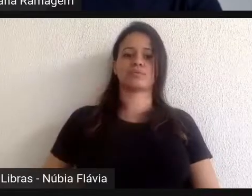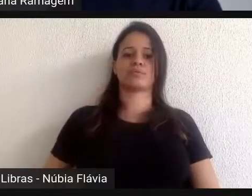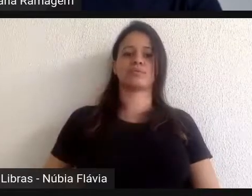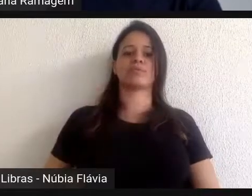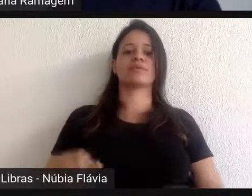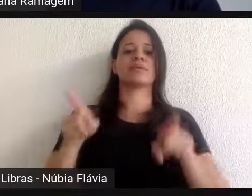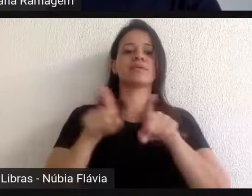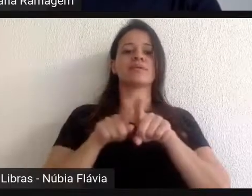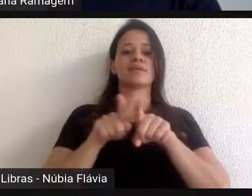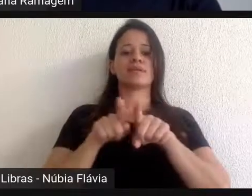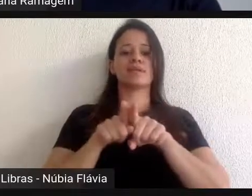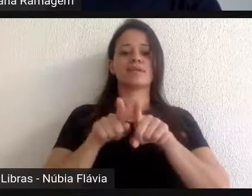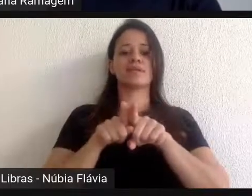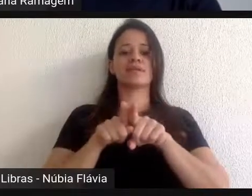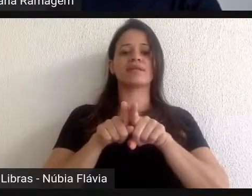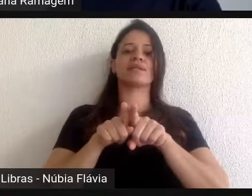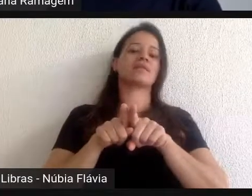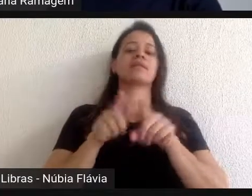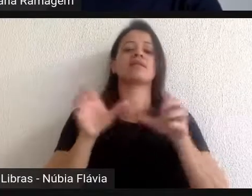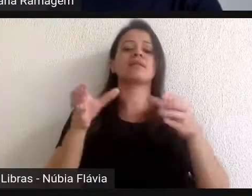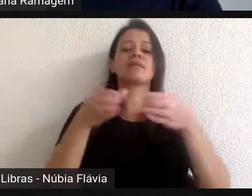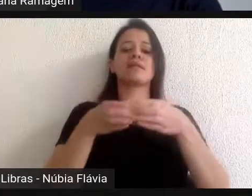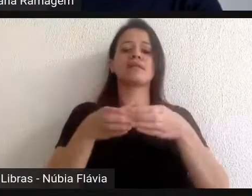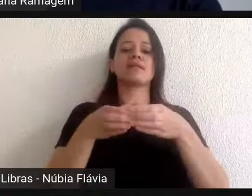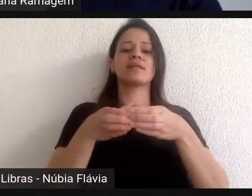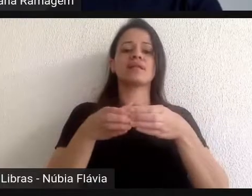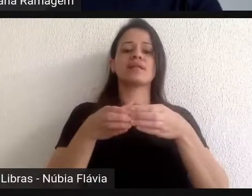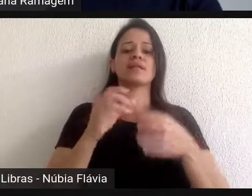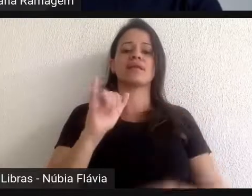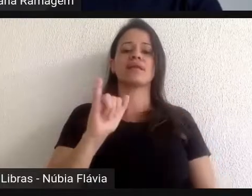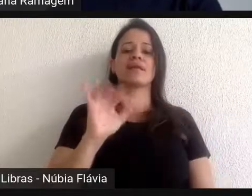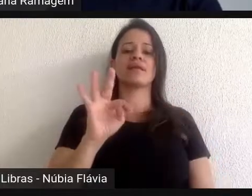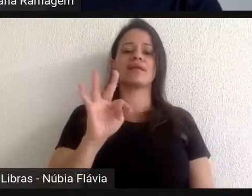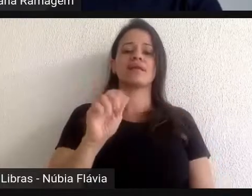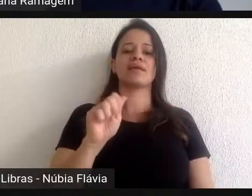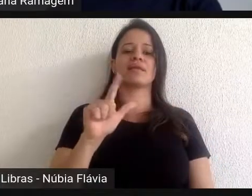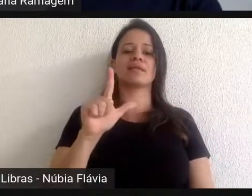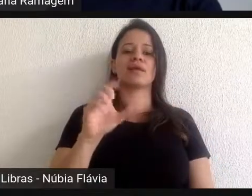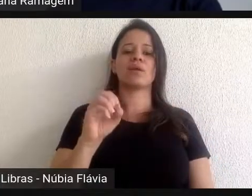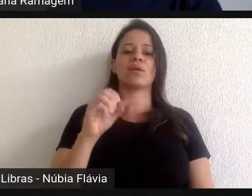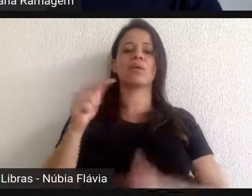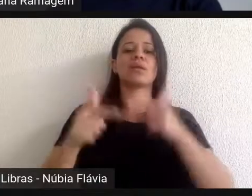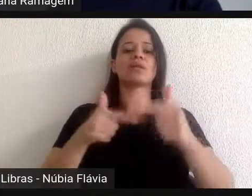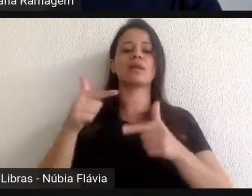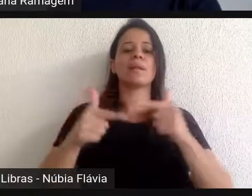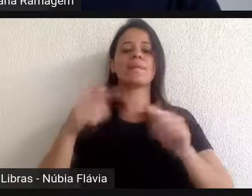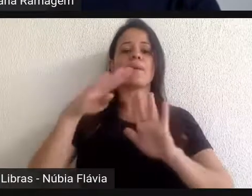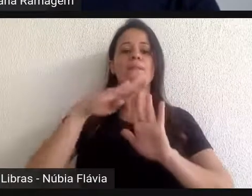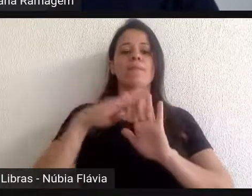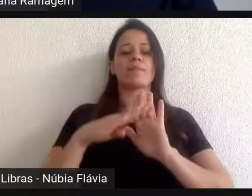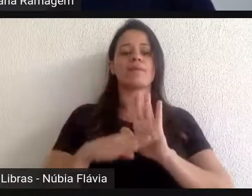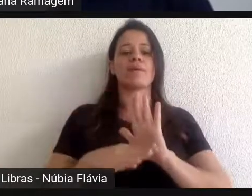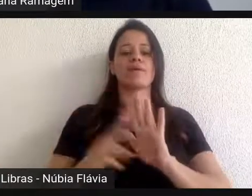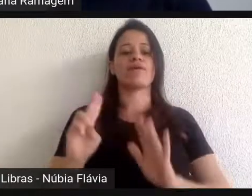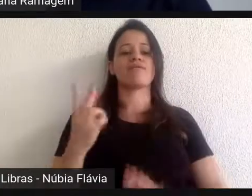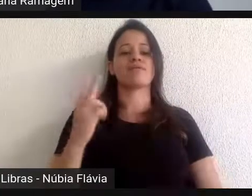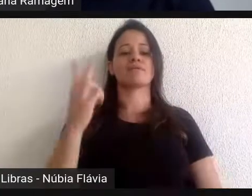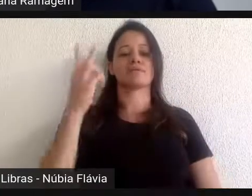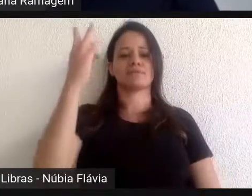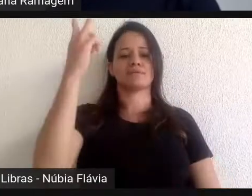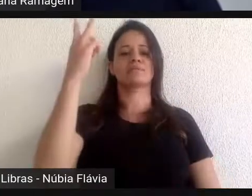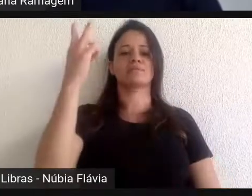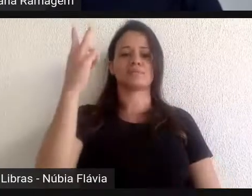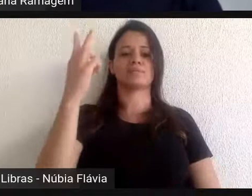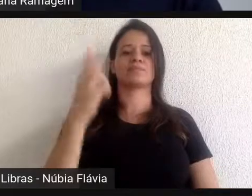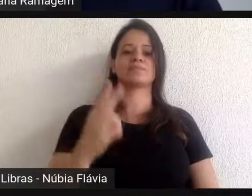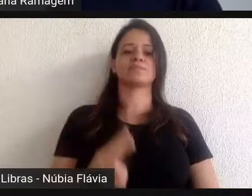que é servidor da Câmara dos Deputados, educador físico, e trabalha no Programa de Valorização do Servidor, o PROCE.